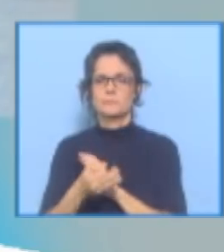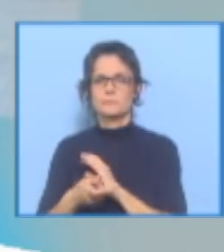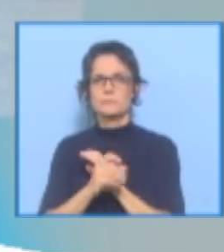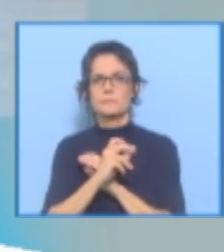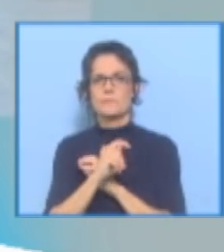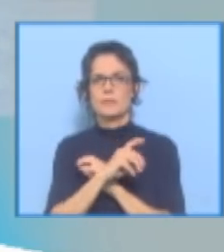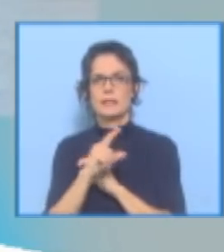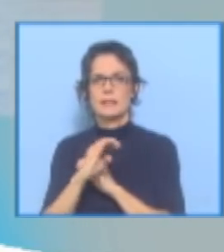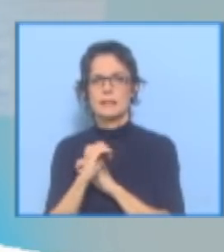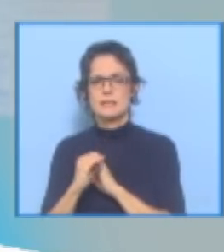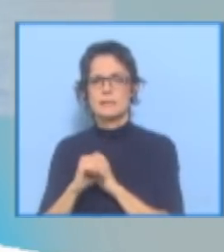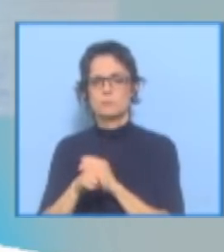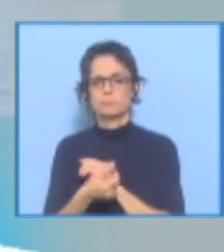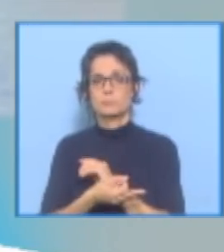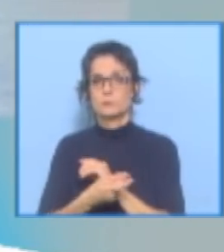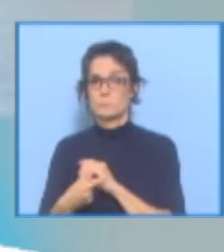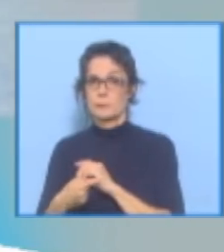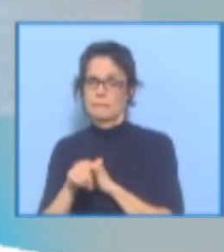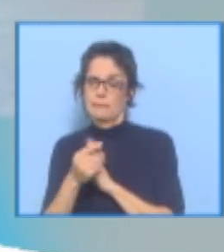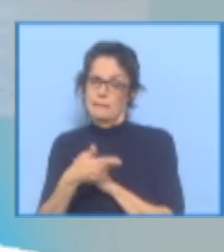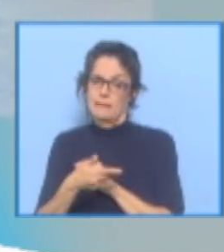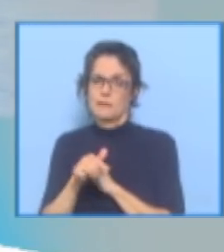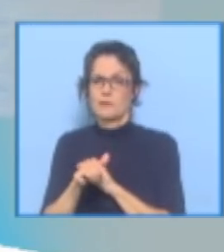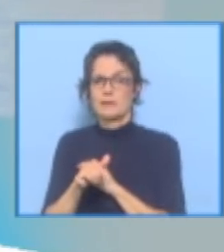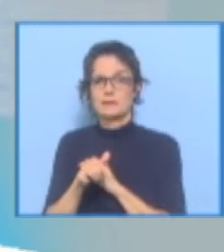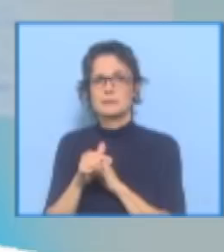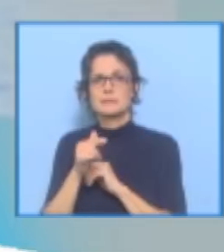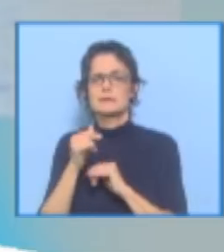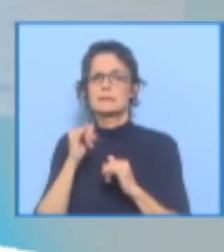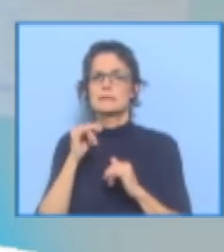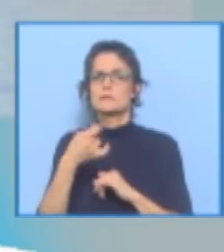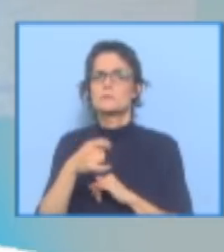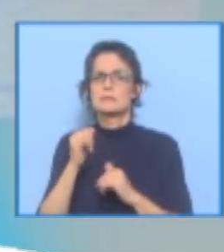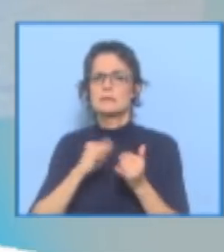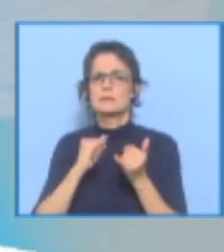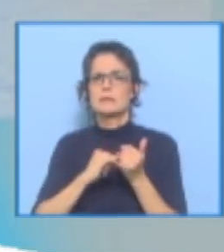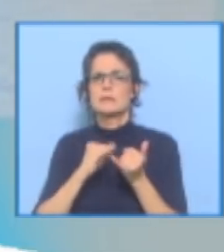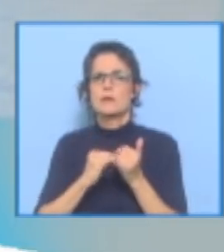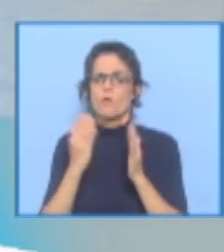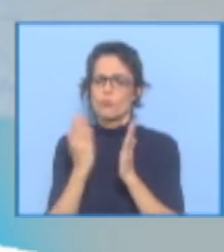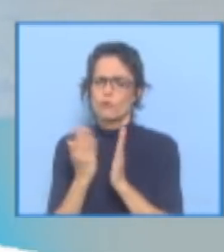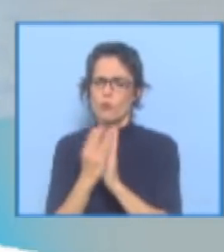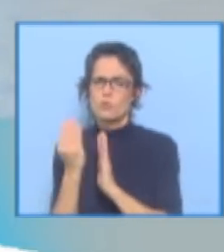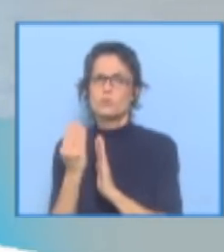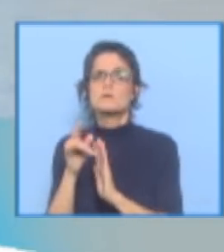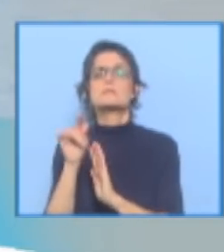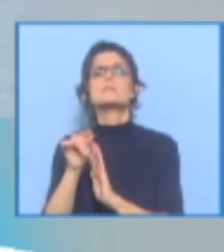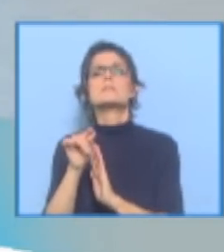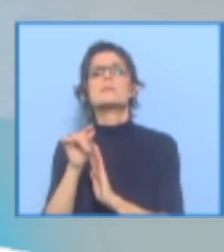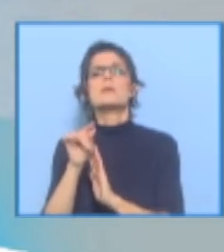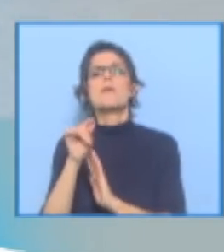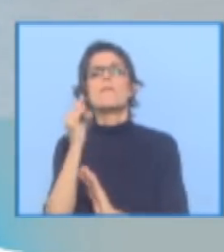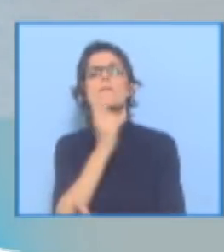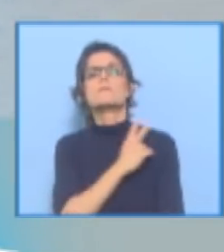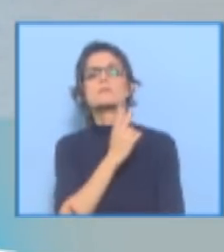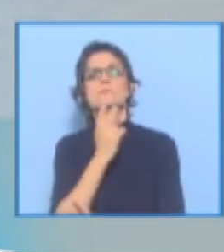agência.eclésia.pt. Falamos agora com o Presidente da Associação de Estudantes da Faculdade de Teologia, Pedro Pita, a propósito dos 50 anos desta